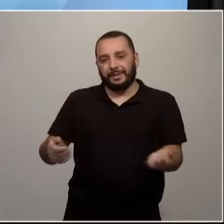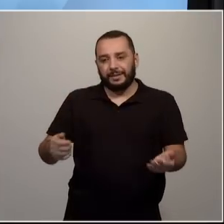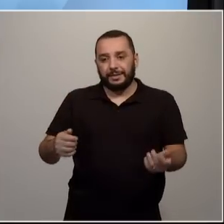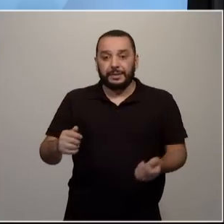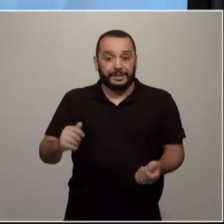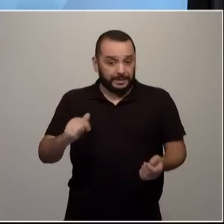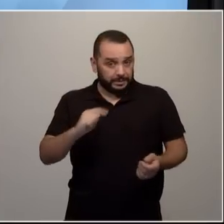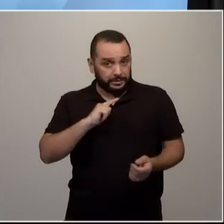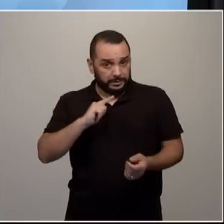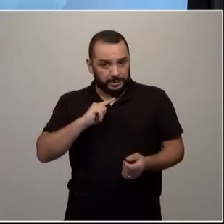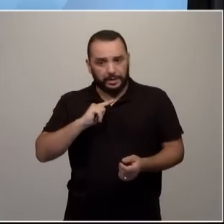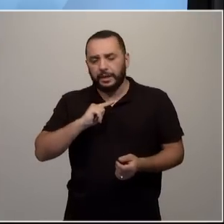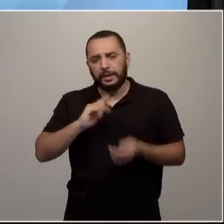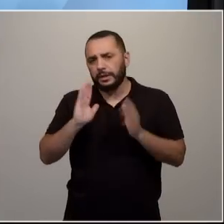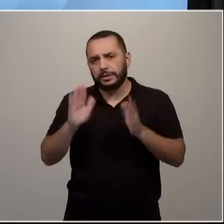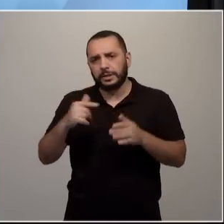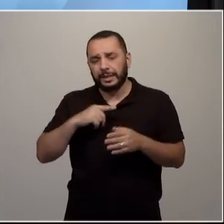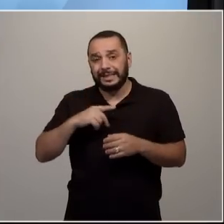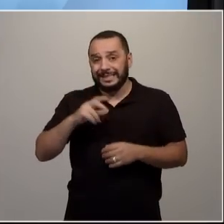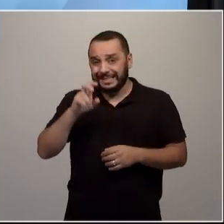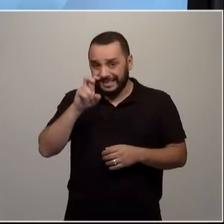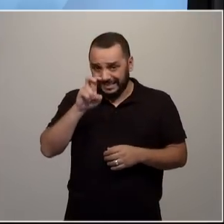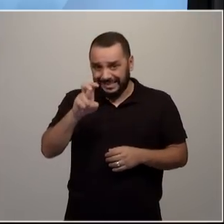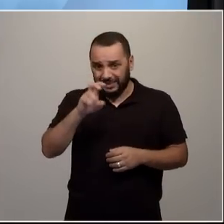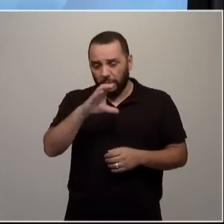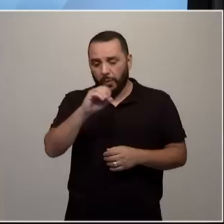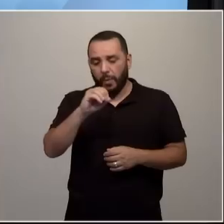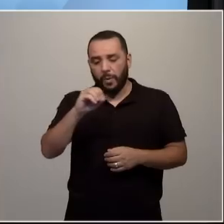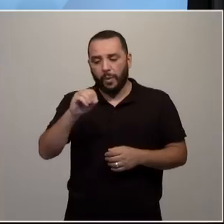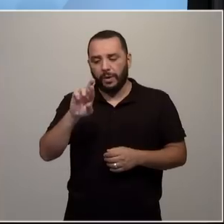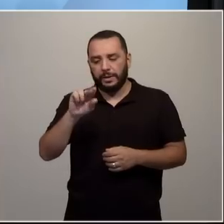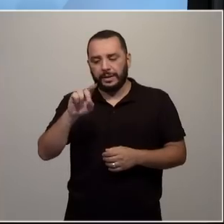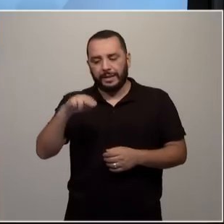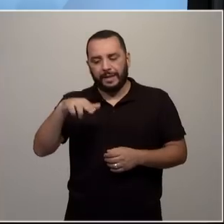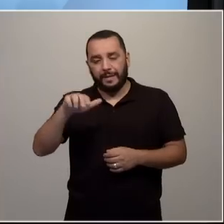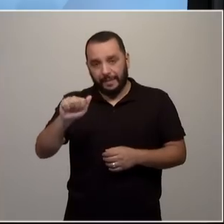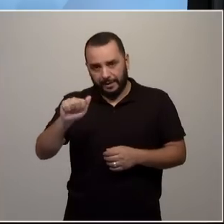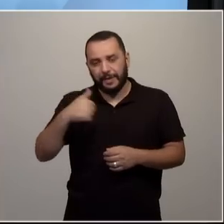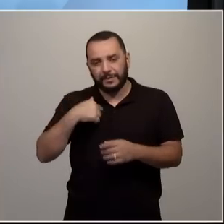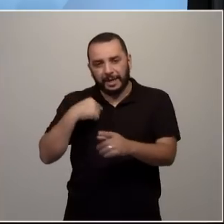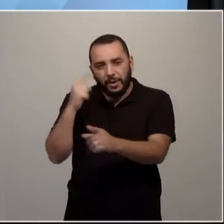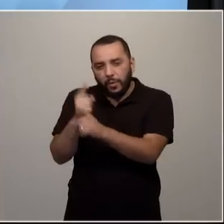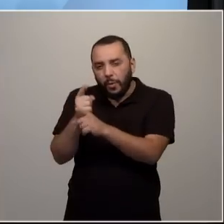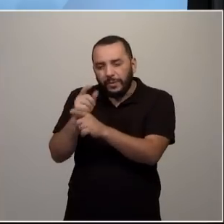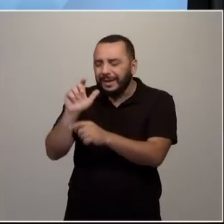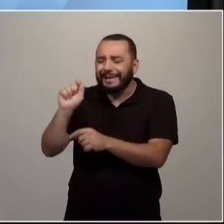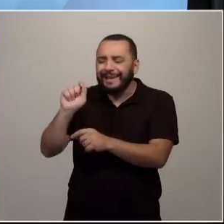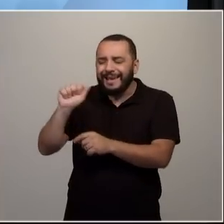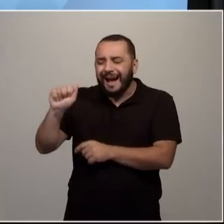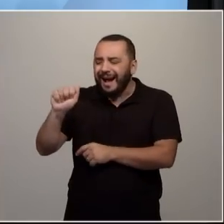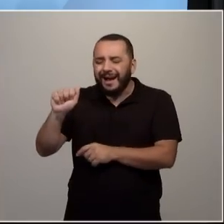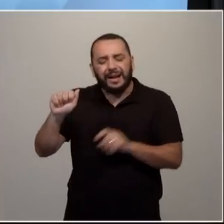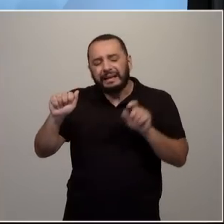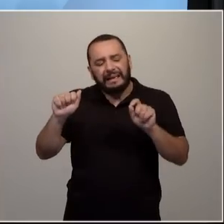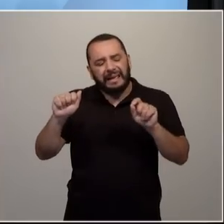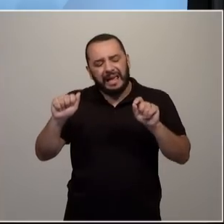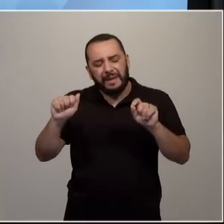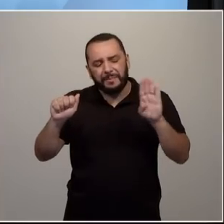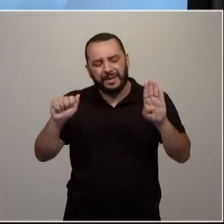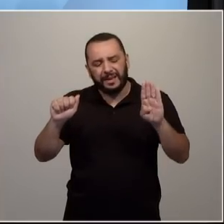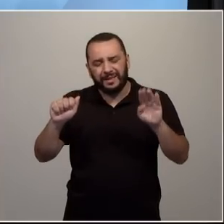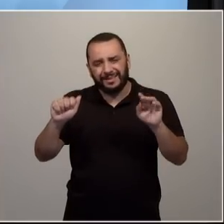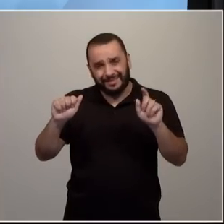5 coordenadas e uma única incógnita, você acha o valor da incógnita. Senão você acha uma relação entre A e B. Tá?